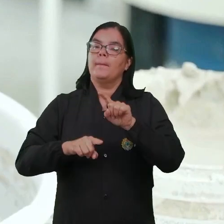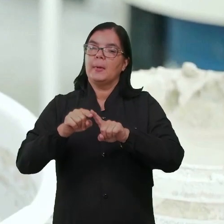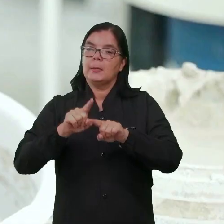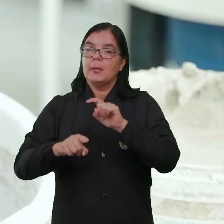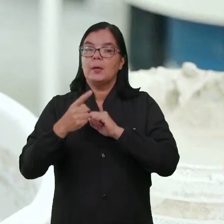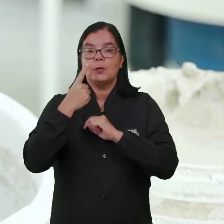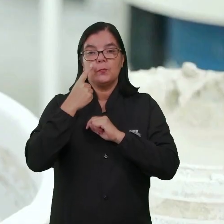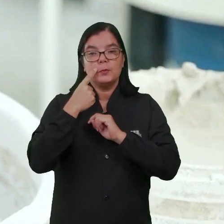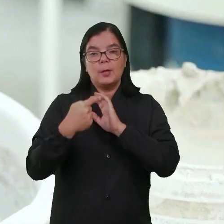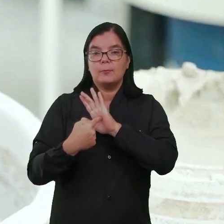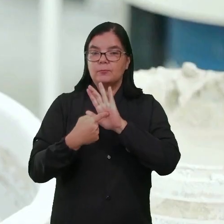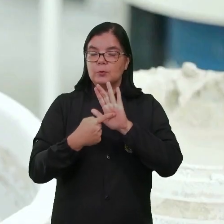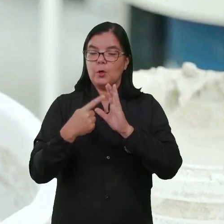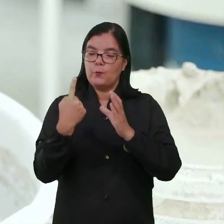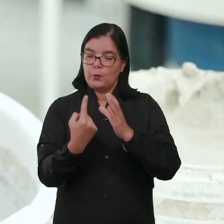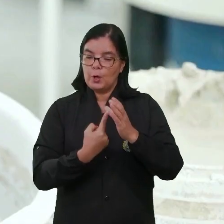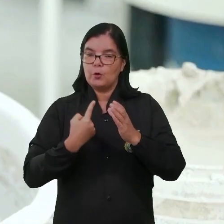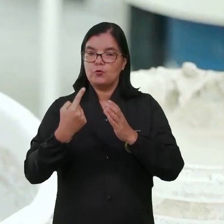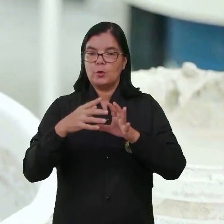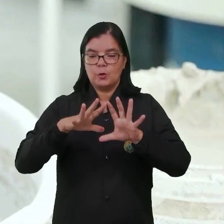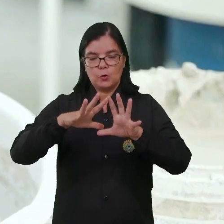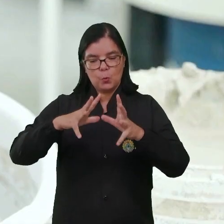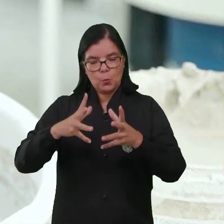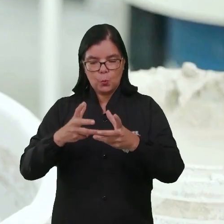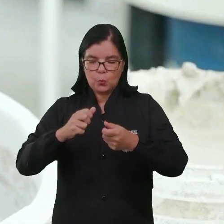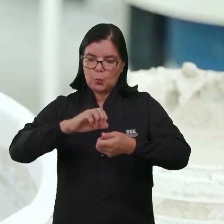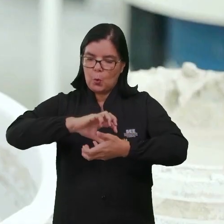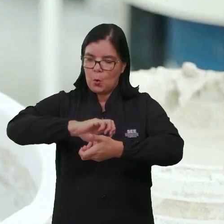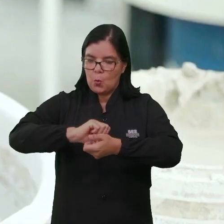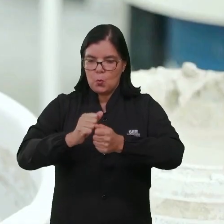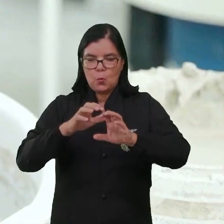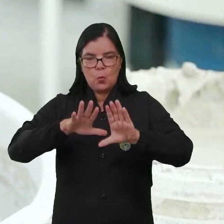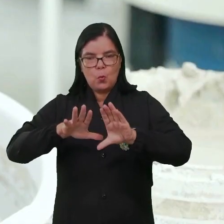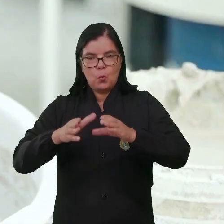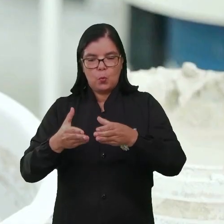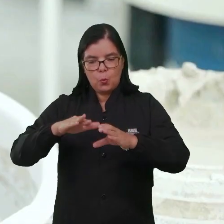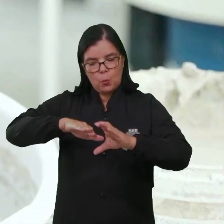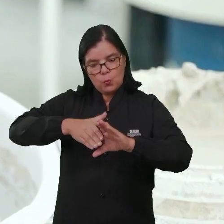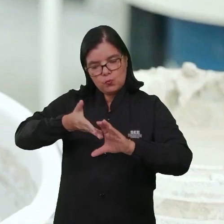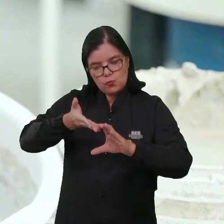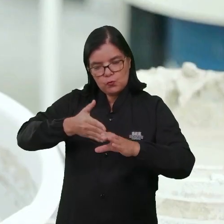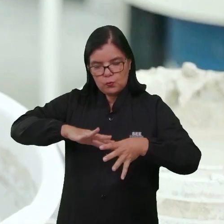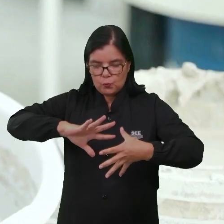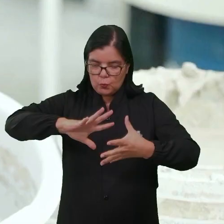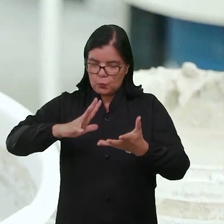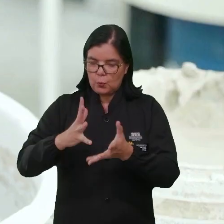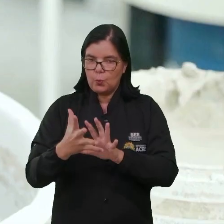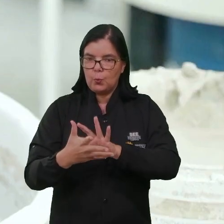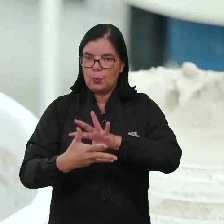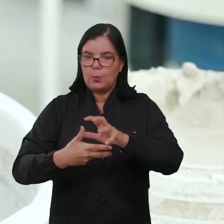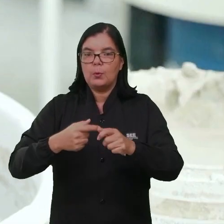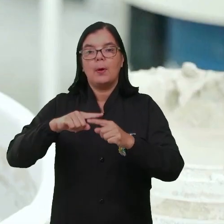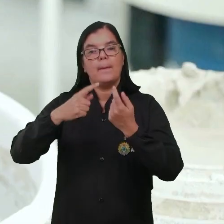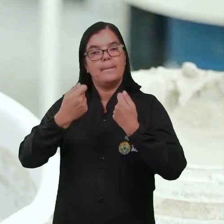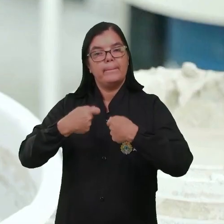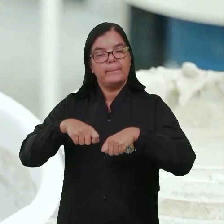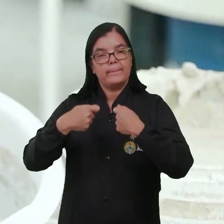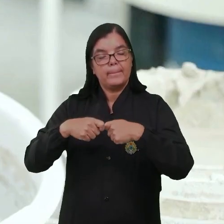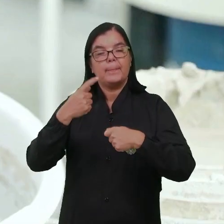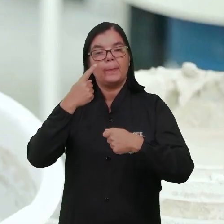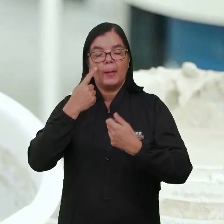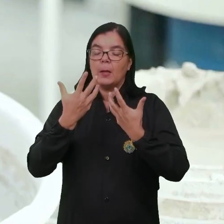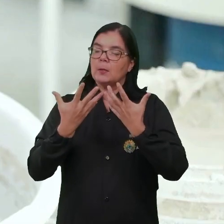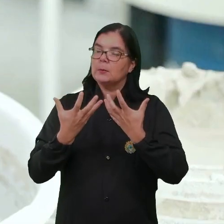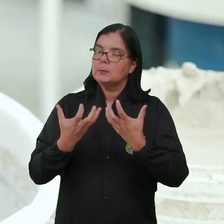vendo aí na imagem, que fica girando e a pessoa ela consegue modelar, por exemplo, ali o vaso, né? Então ela vai precisar de uma